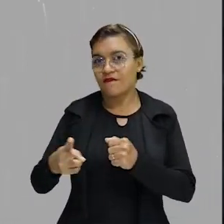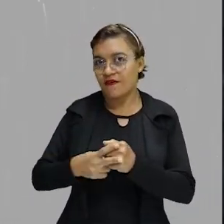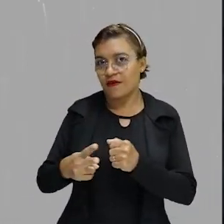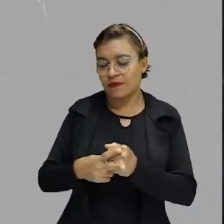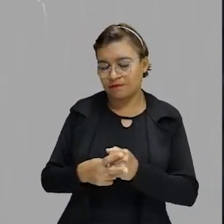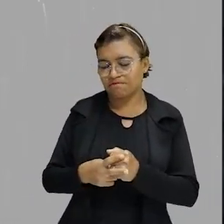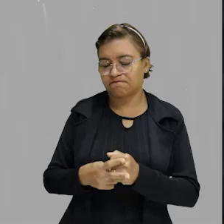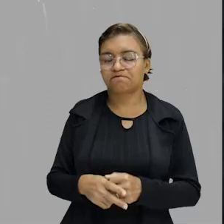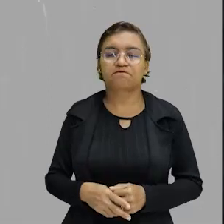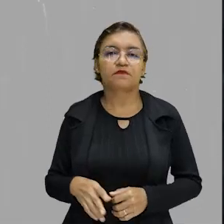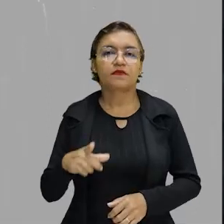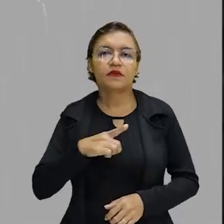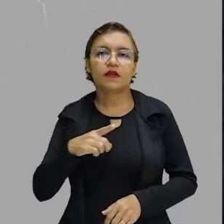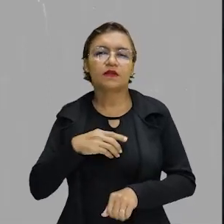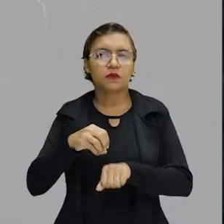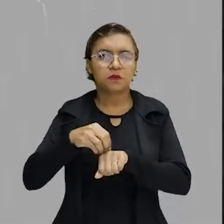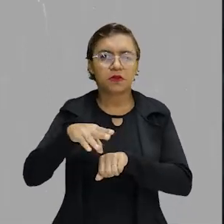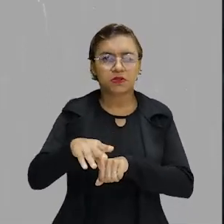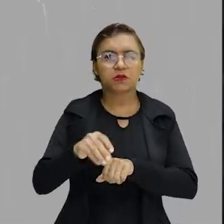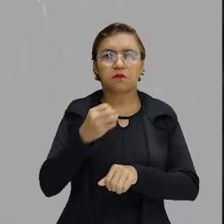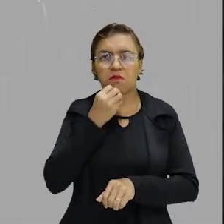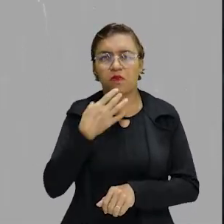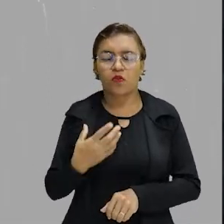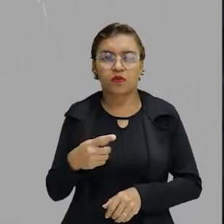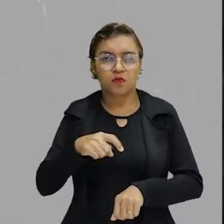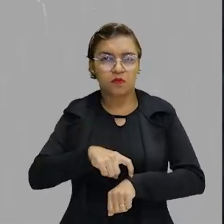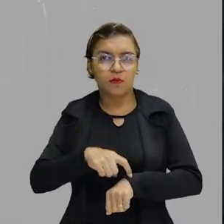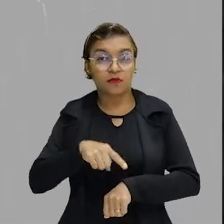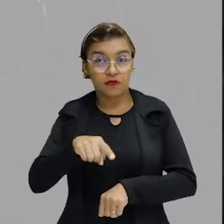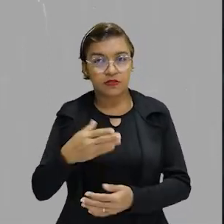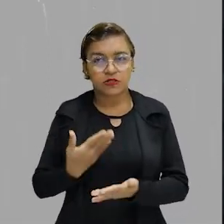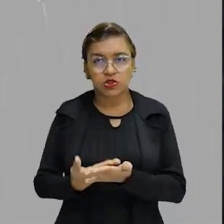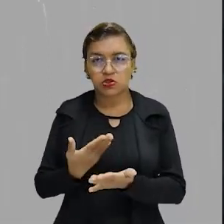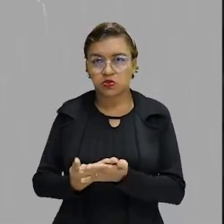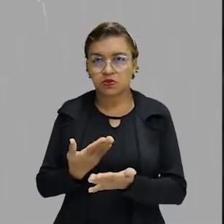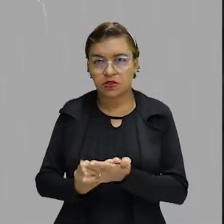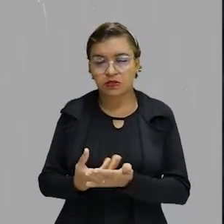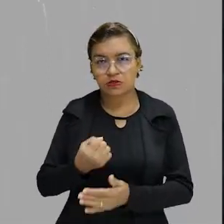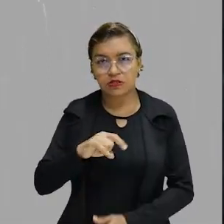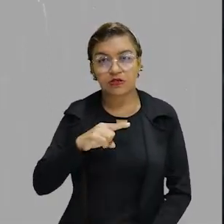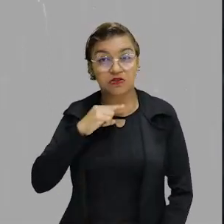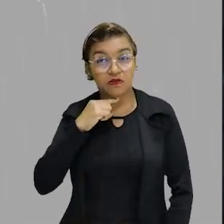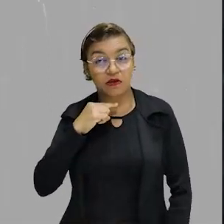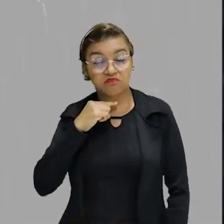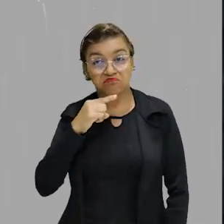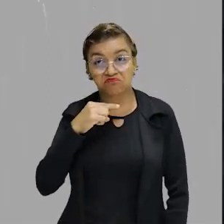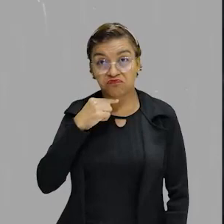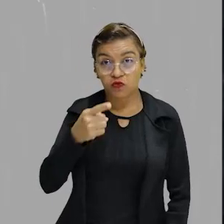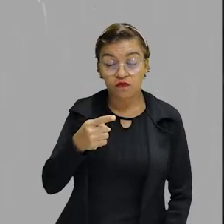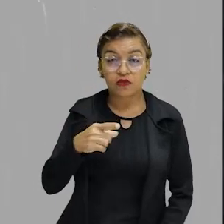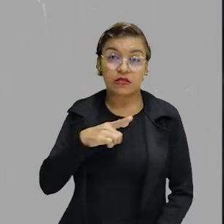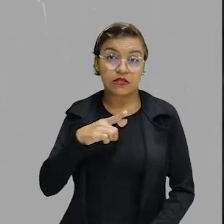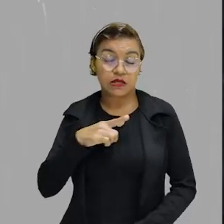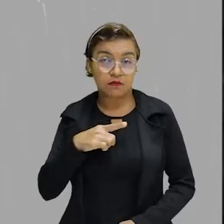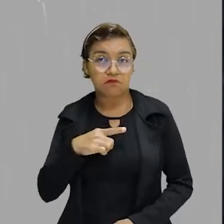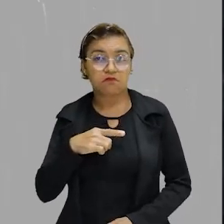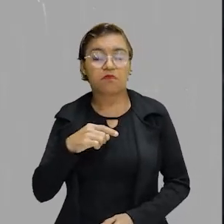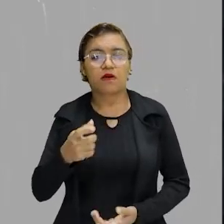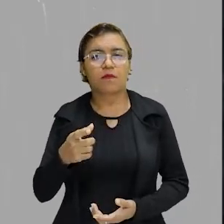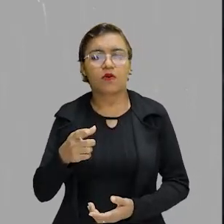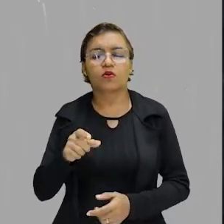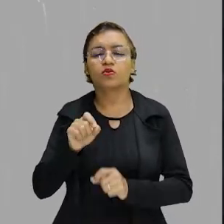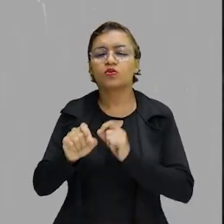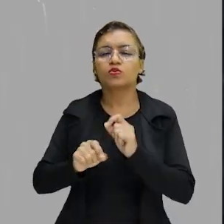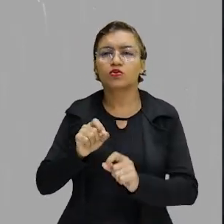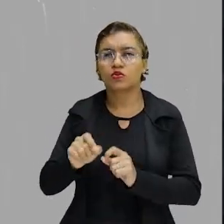para vocês. Quando vocês estiverem estudando, que vocês estiverem com dificuldade, vocês podem acessar o conjugador de verbos. Claro que quando eu